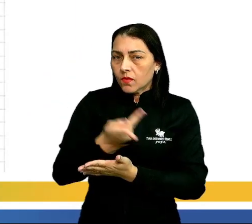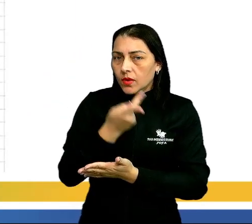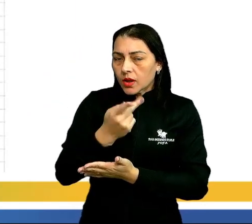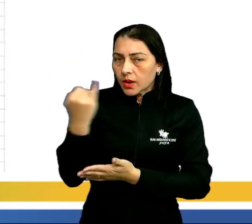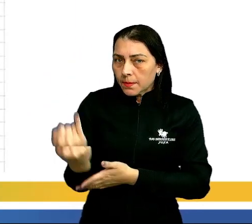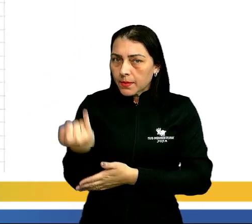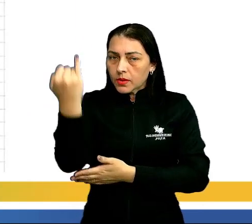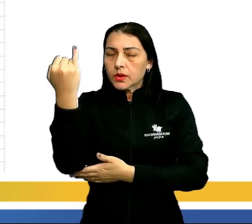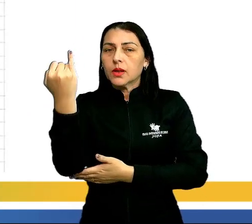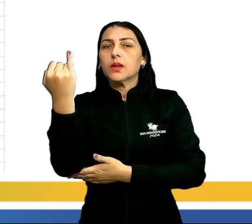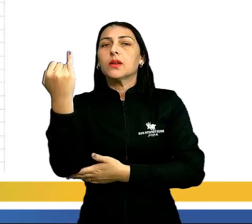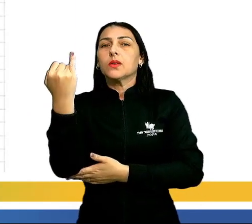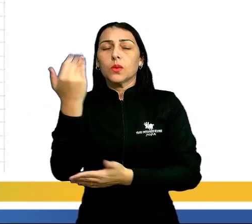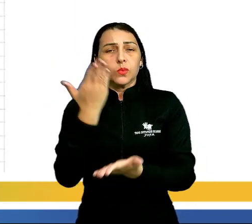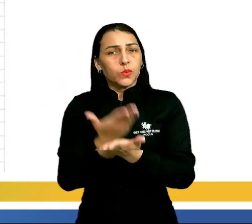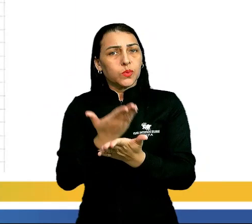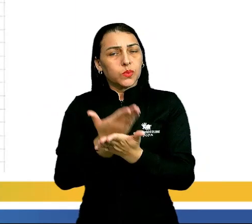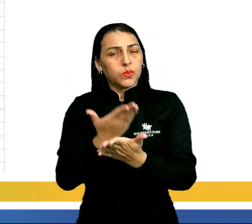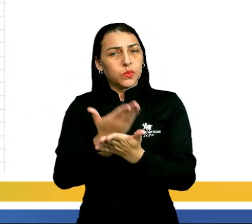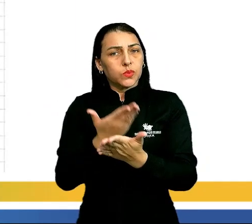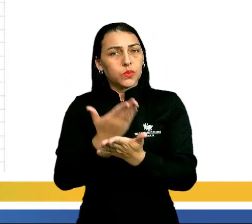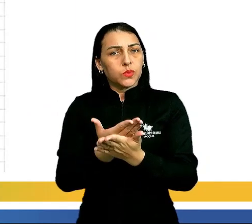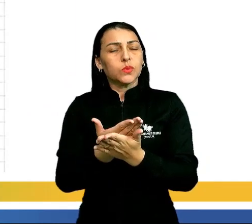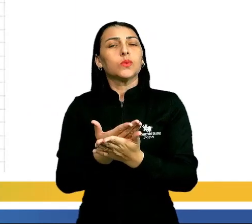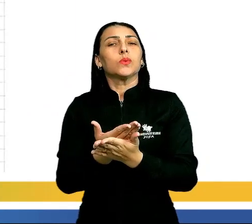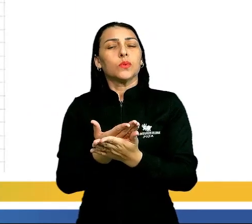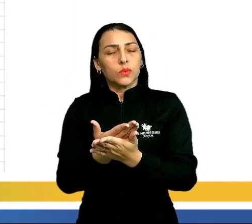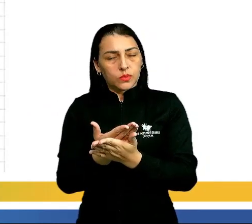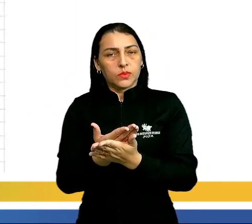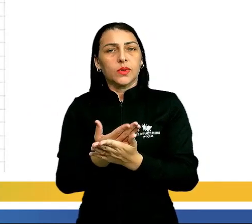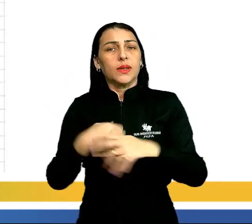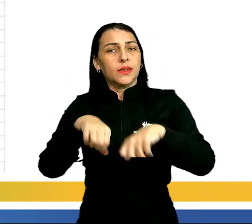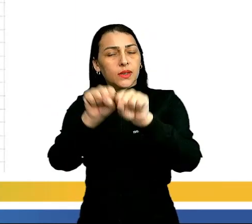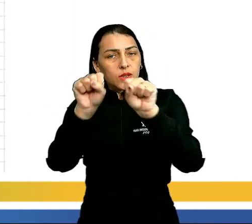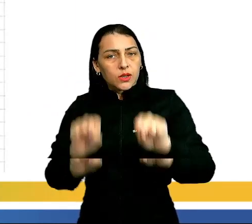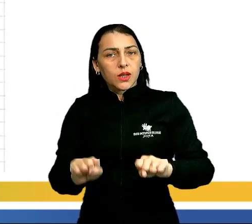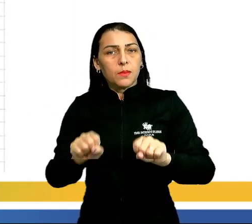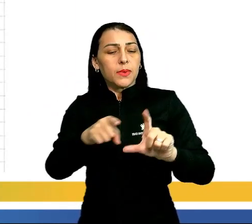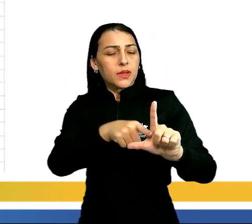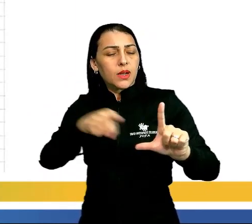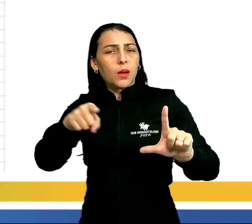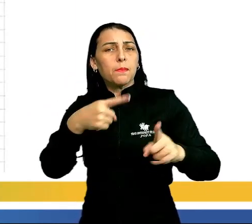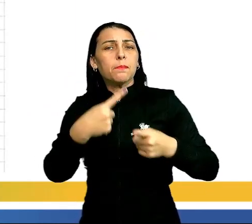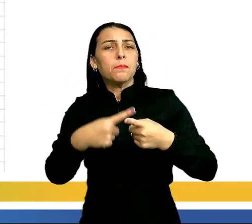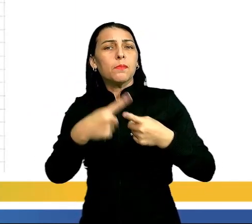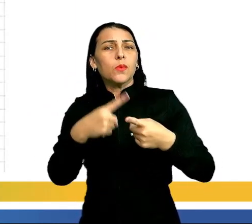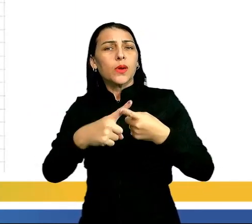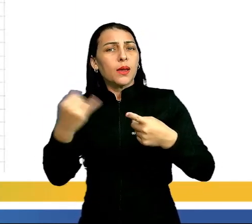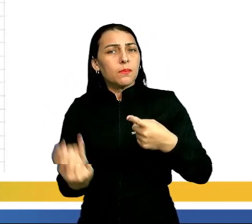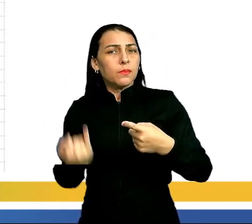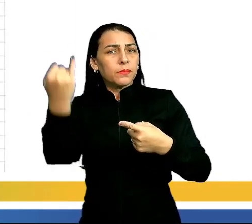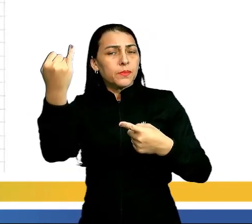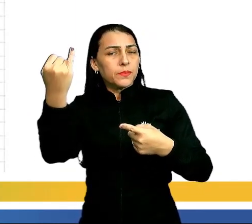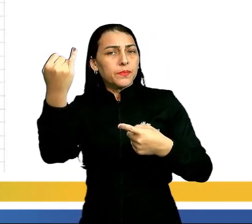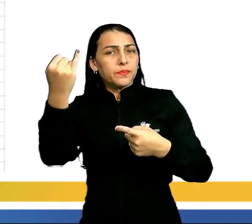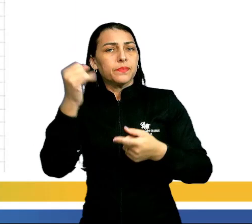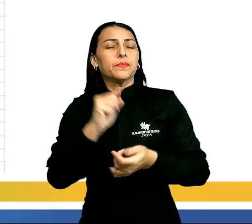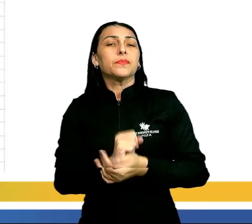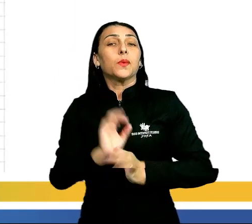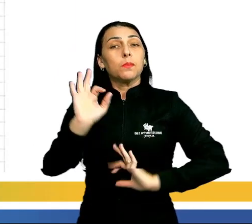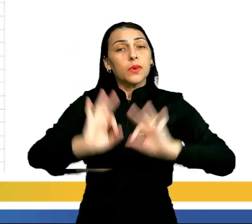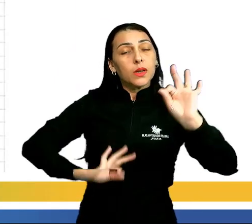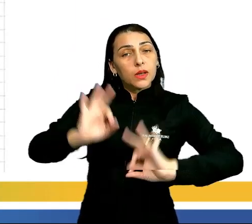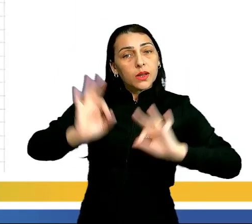sobre a importância, sobre o estudo, sobre esse mecanismo, sobre esse tipo de gráfico. Por que ele se torna importante? A questão